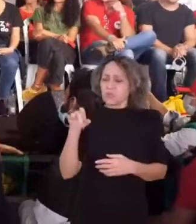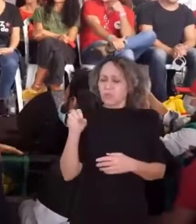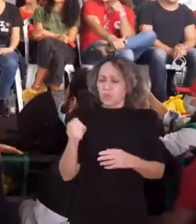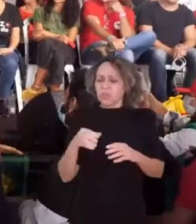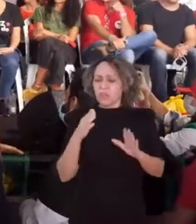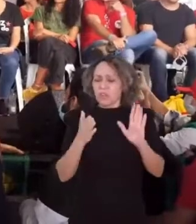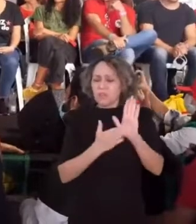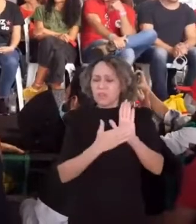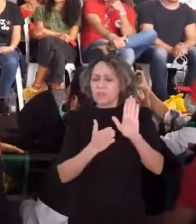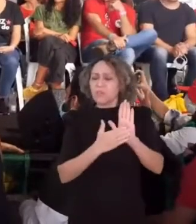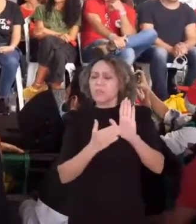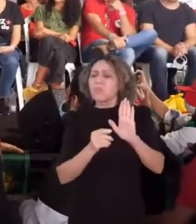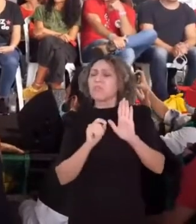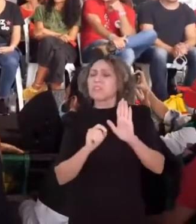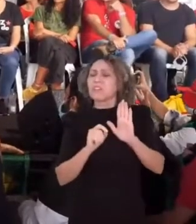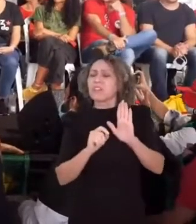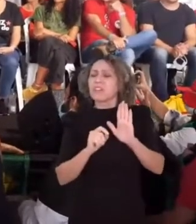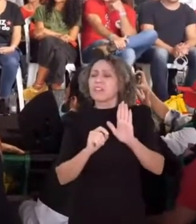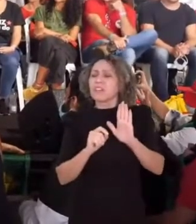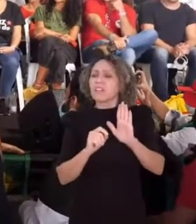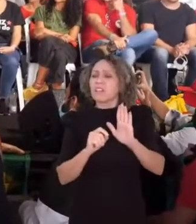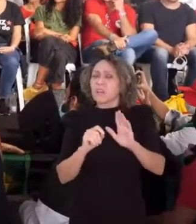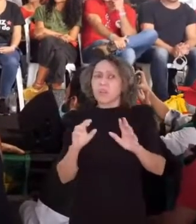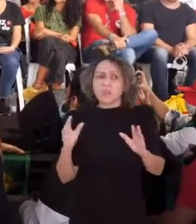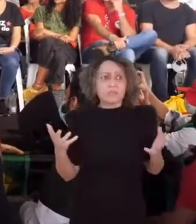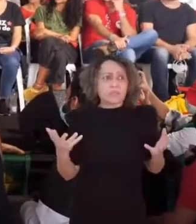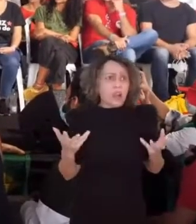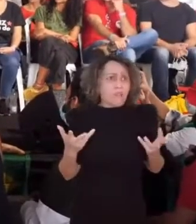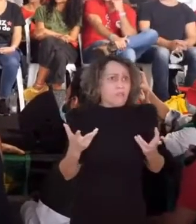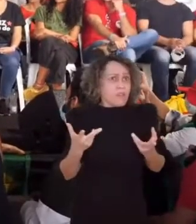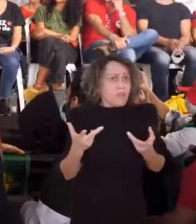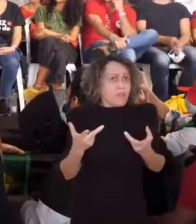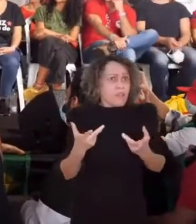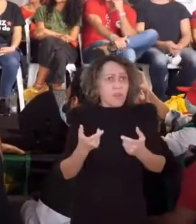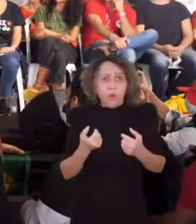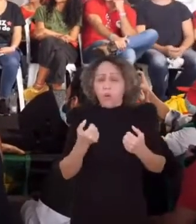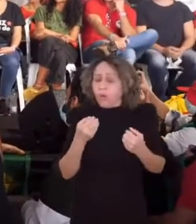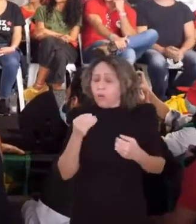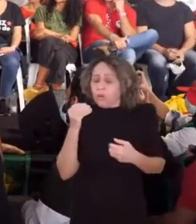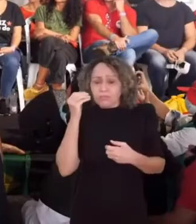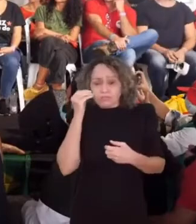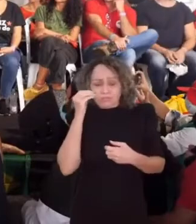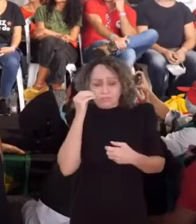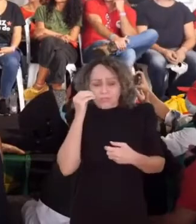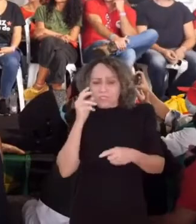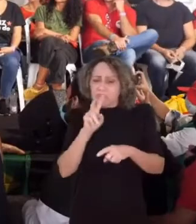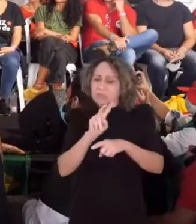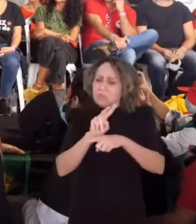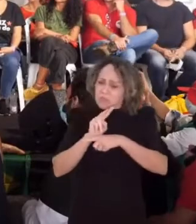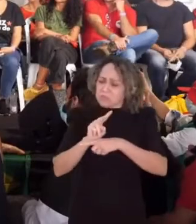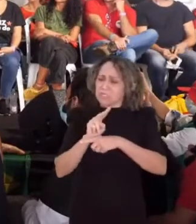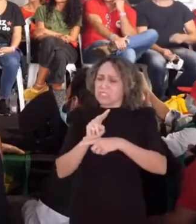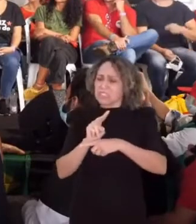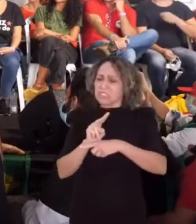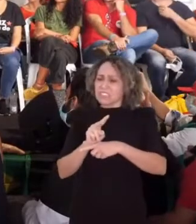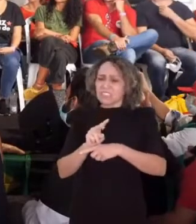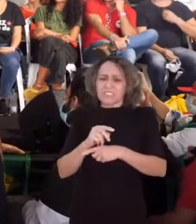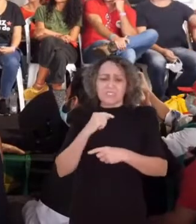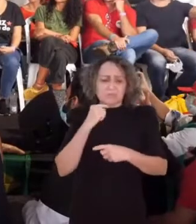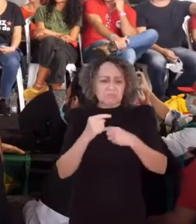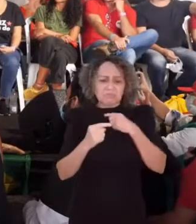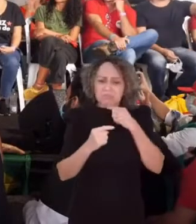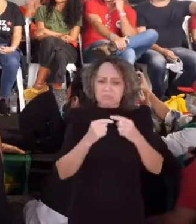vez, era a primeira tentativa, sabe? Não era fácil, ninguém não acreditava, e ele